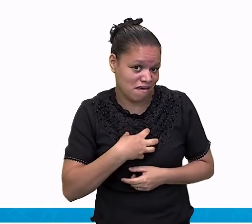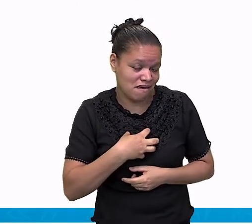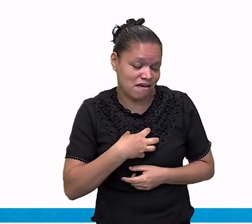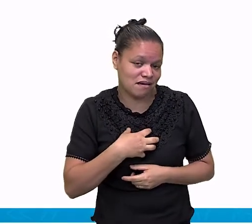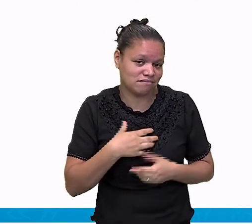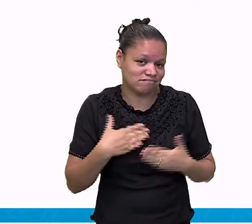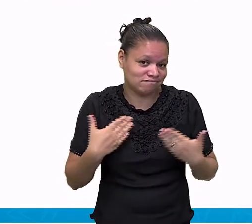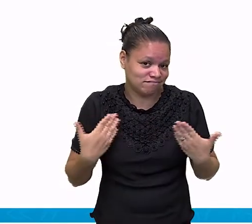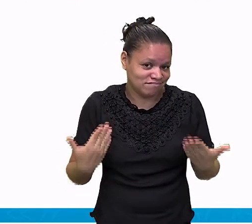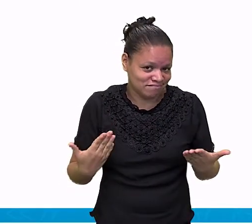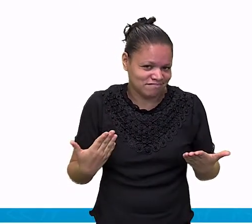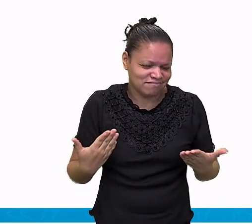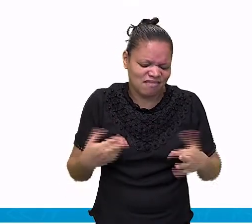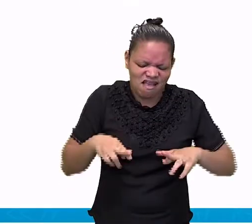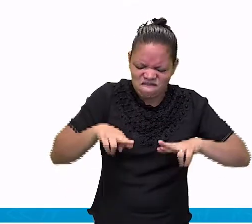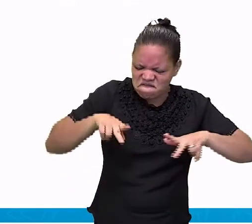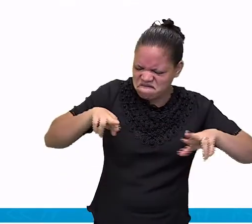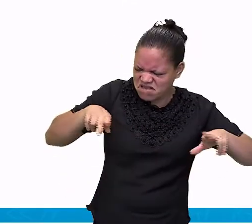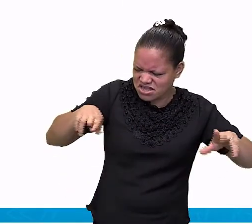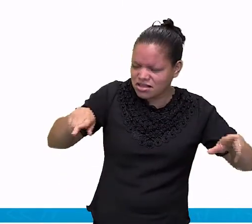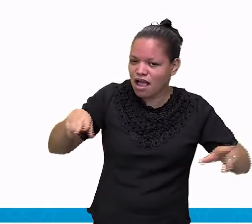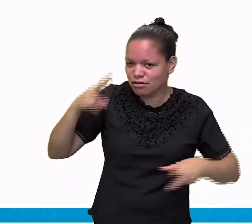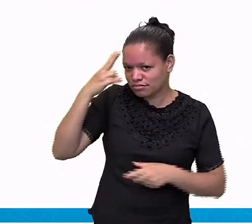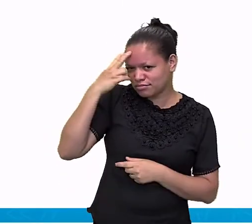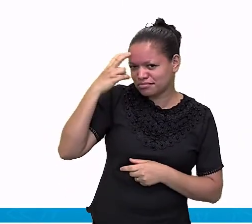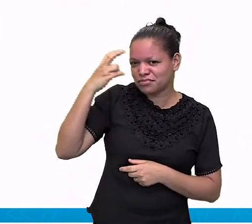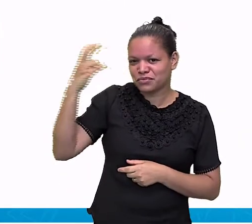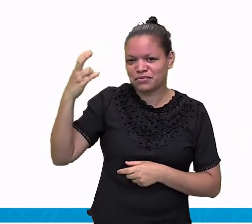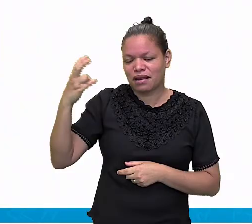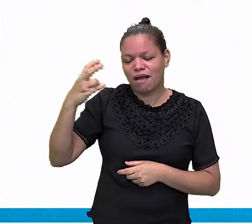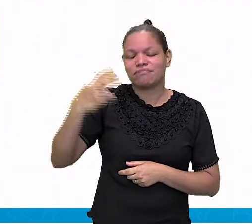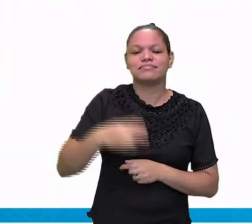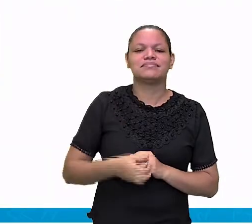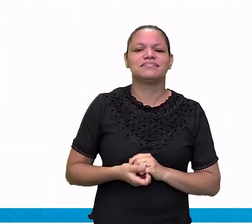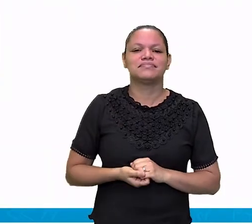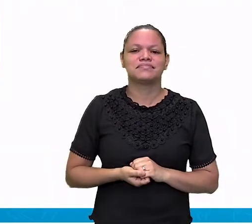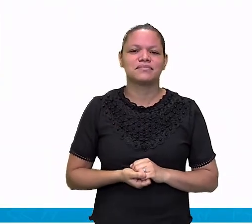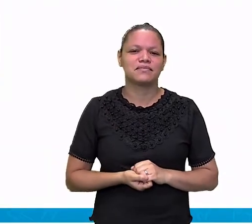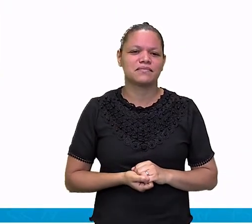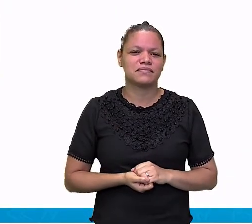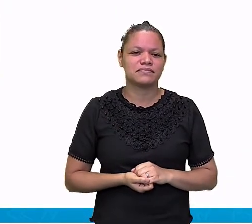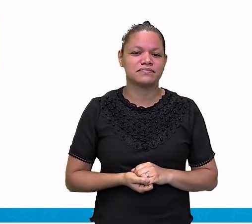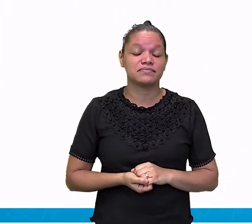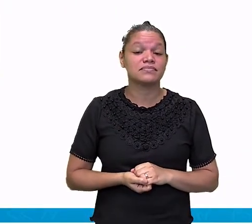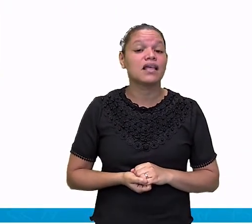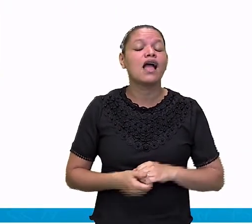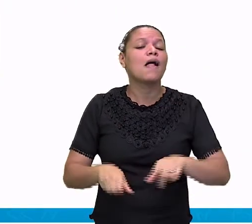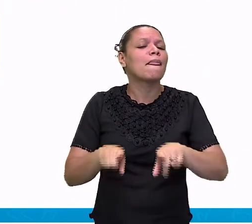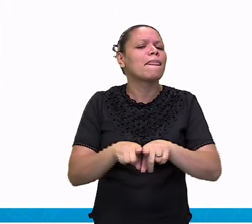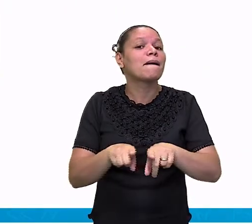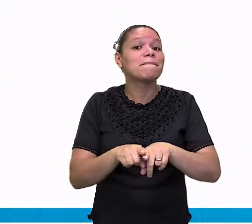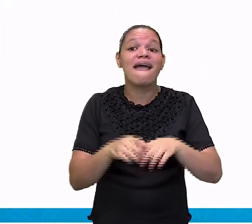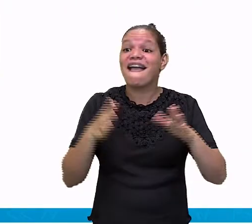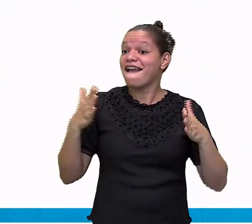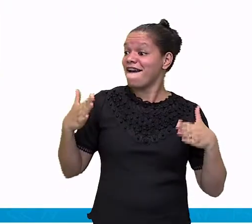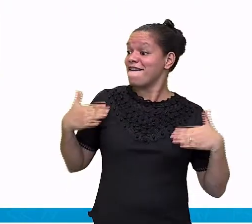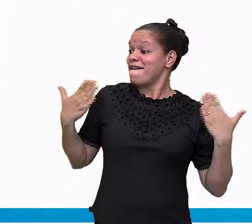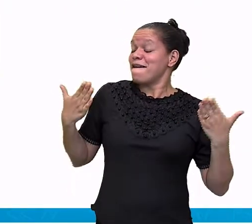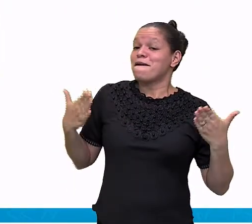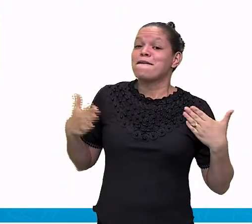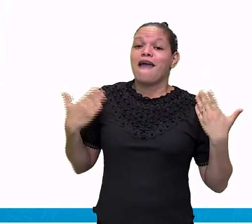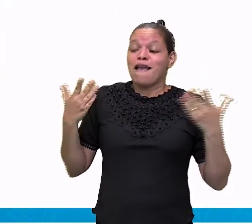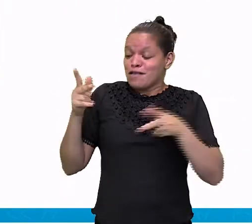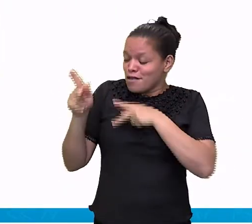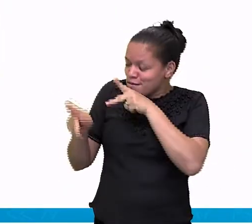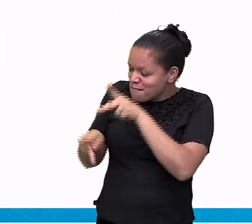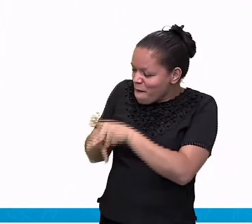gente tem essa diversidade cultural dentro da culinária. Festas populares também, que é bastante comum